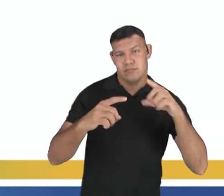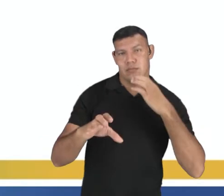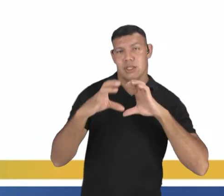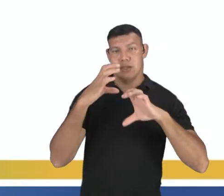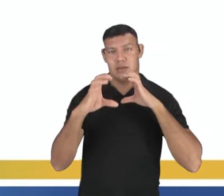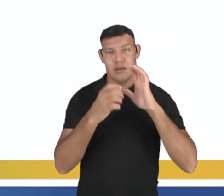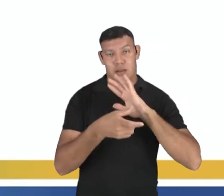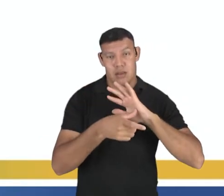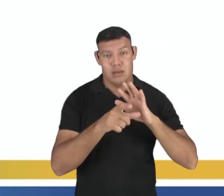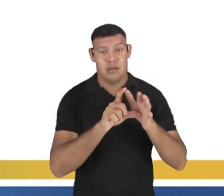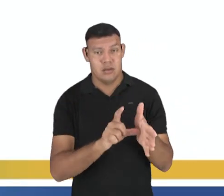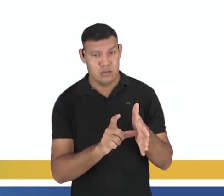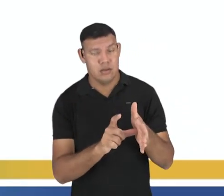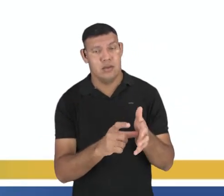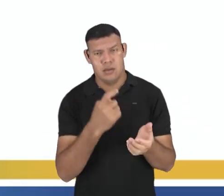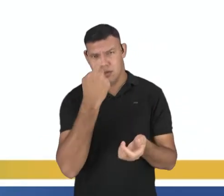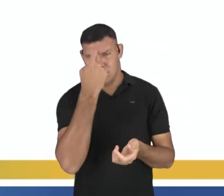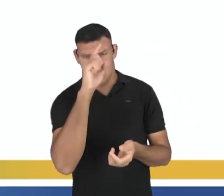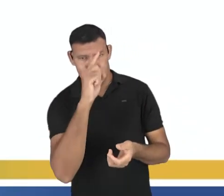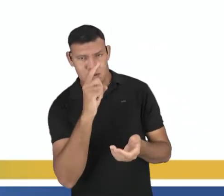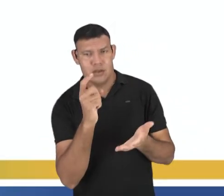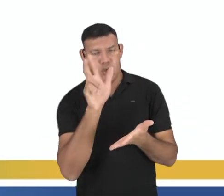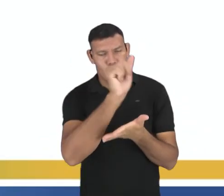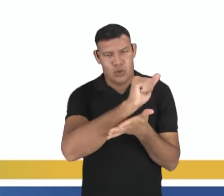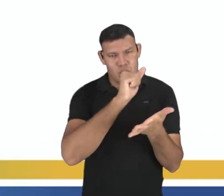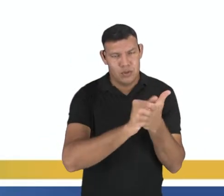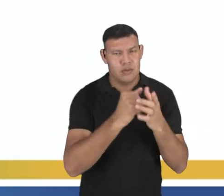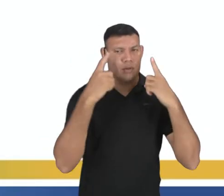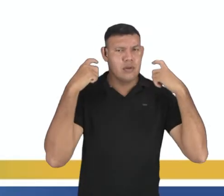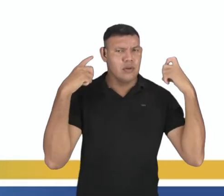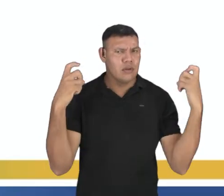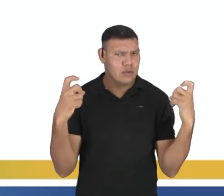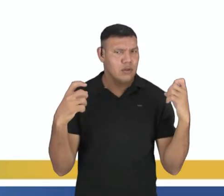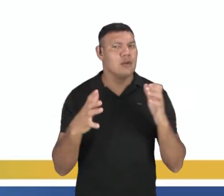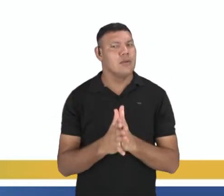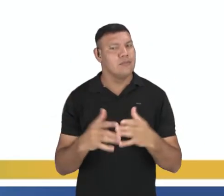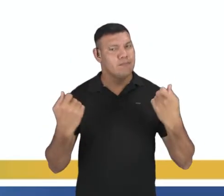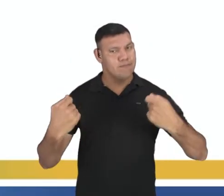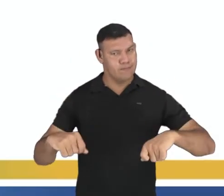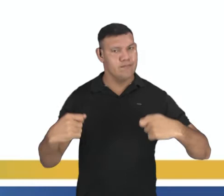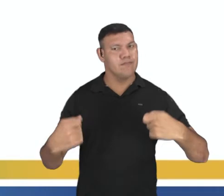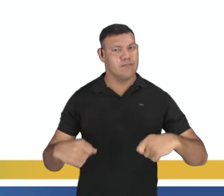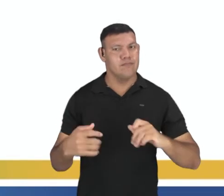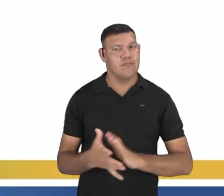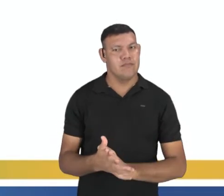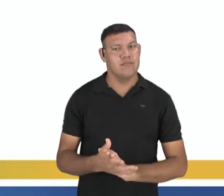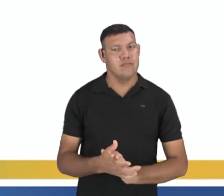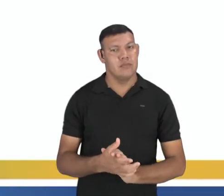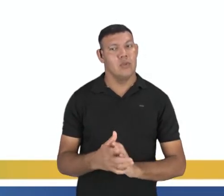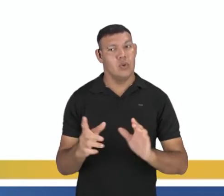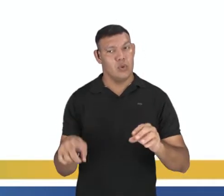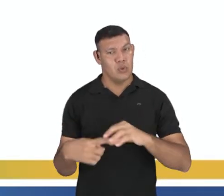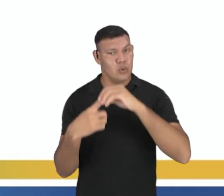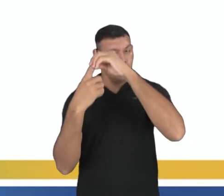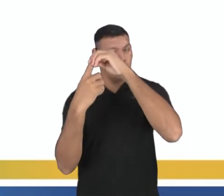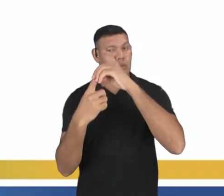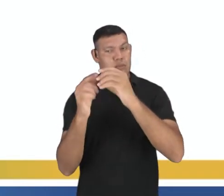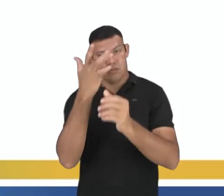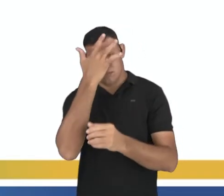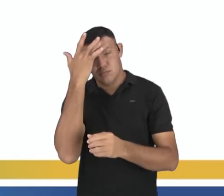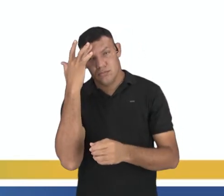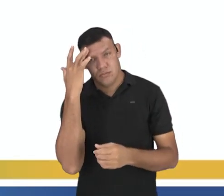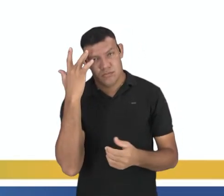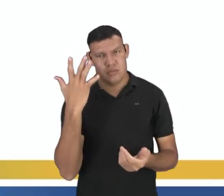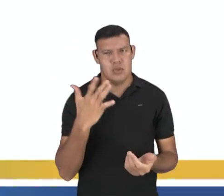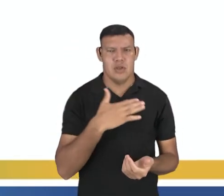antes da criação da gravação do som era inerente a presença de ao menos um músico seja